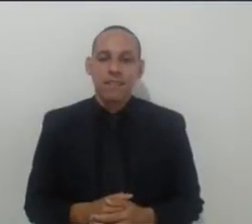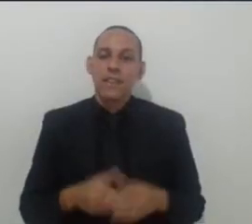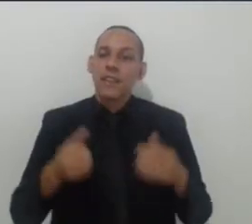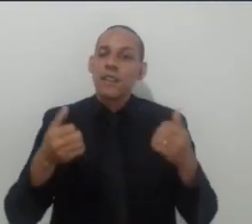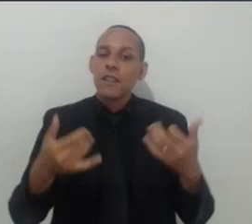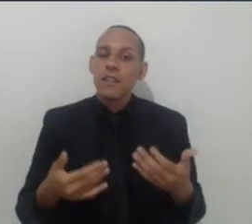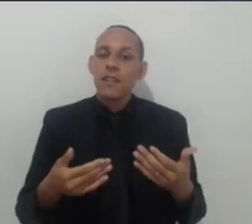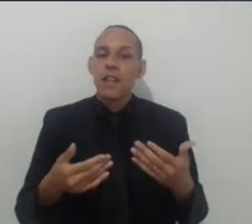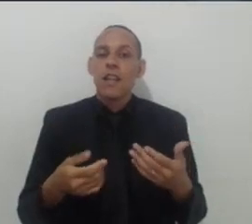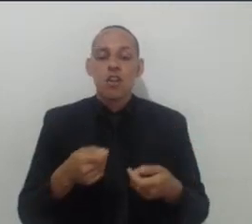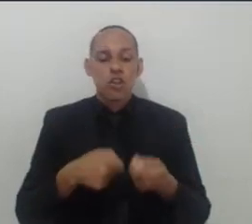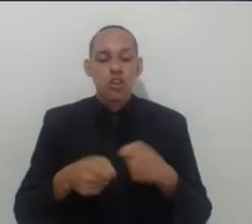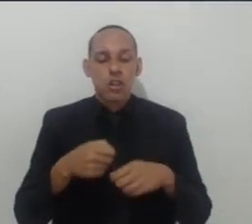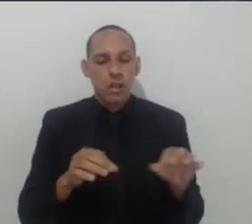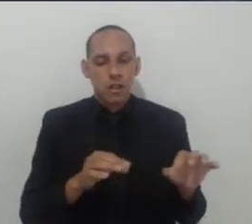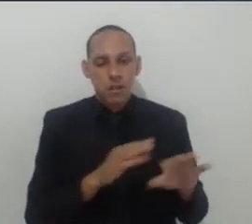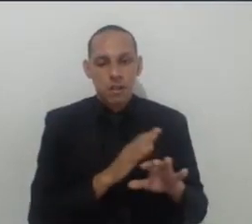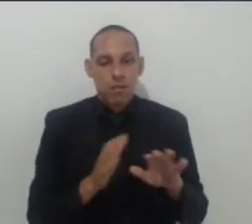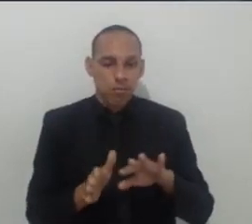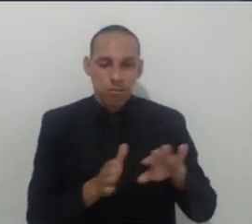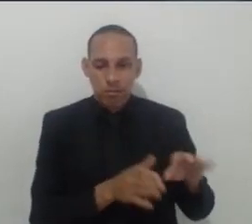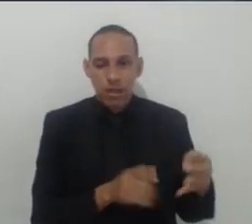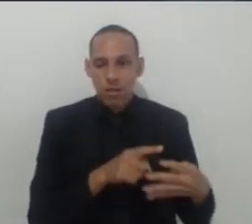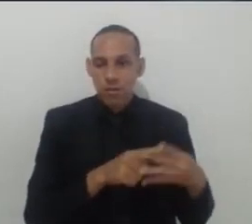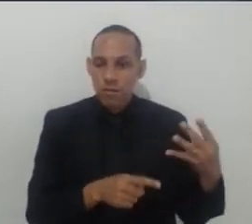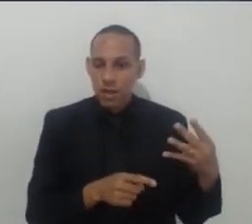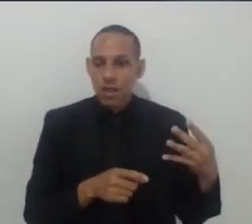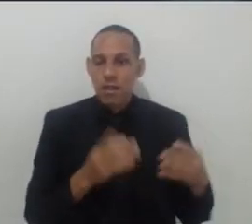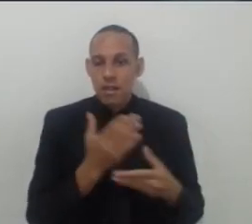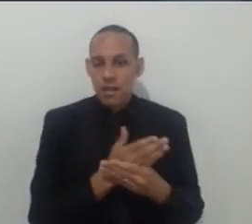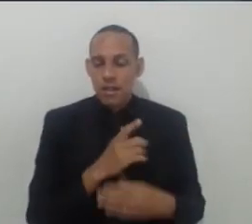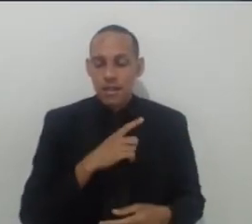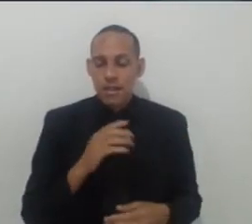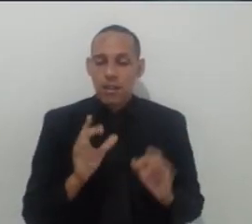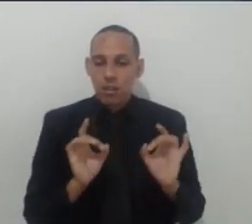jurisdicional, temos só esses quatro processos, né?